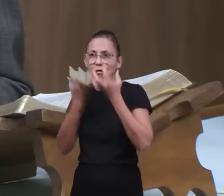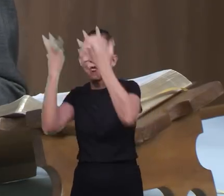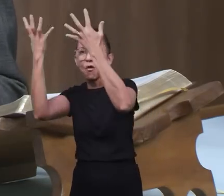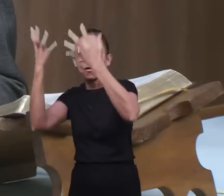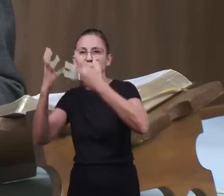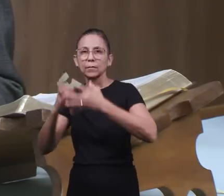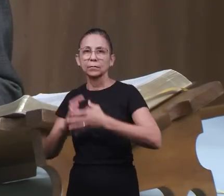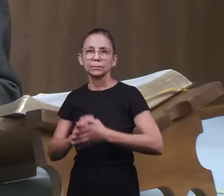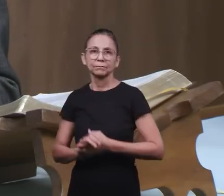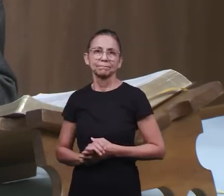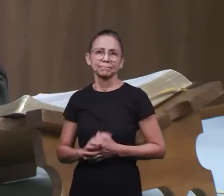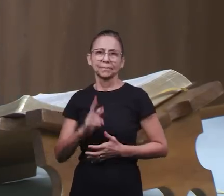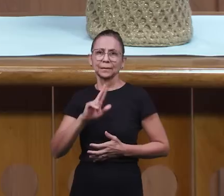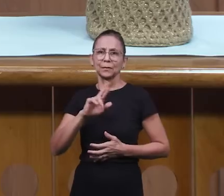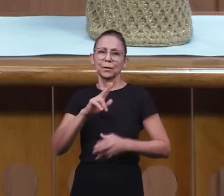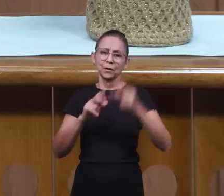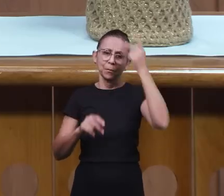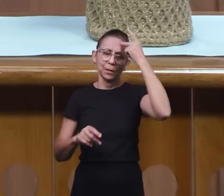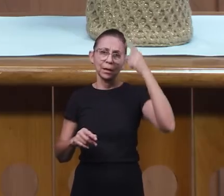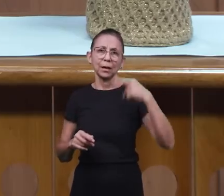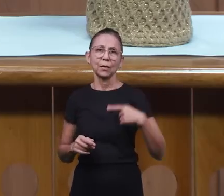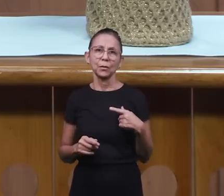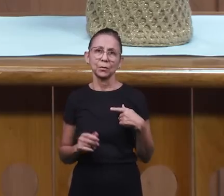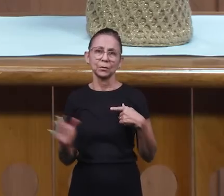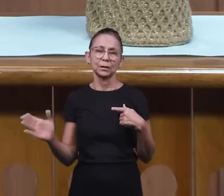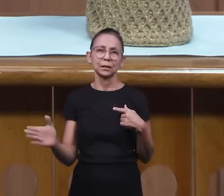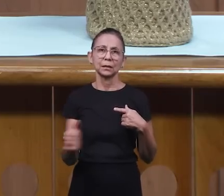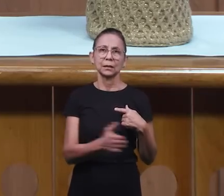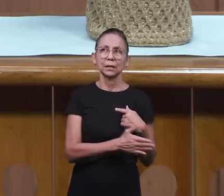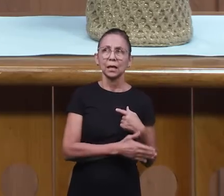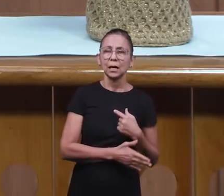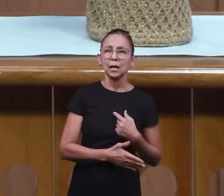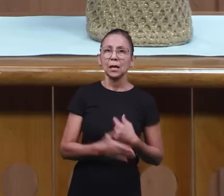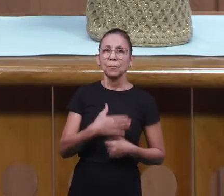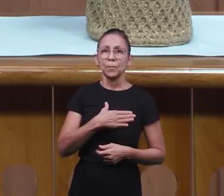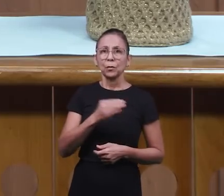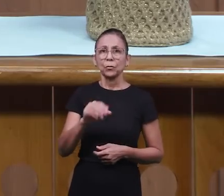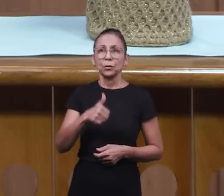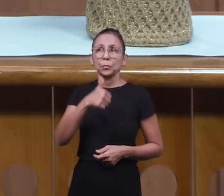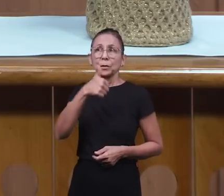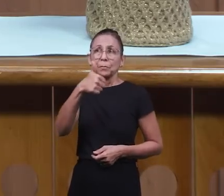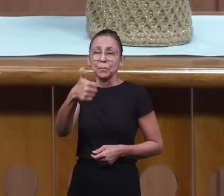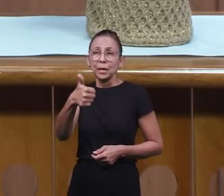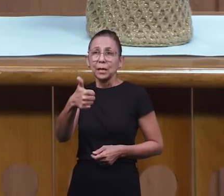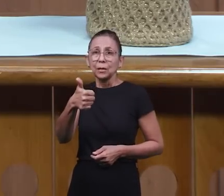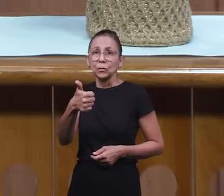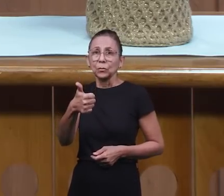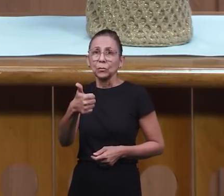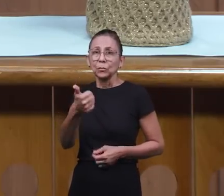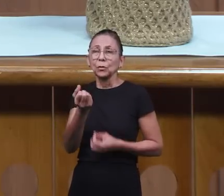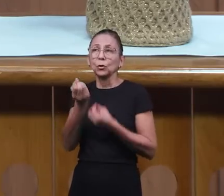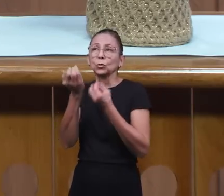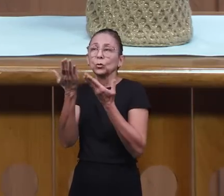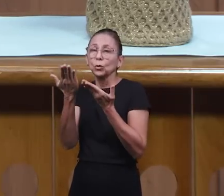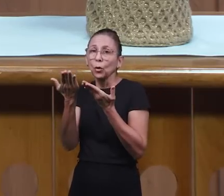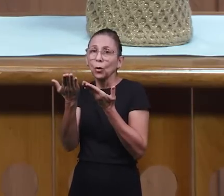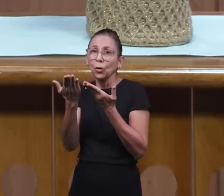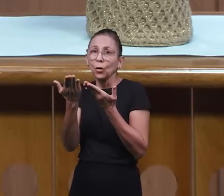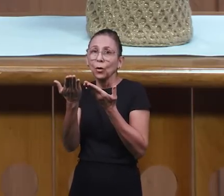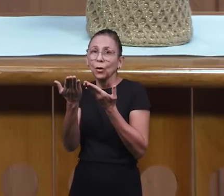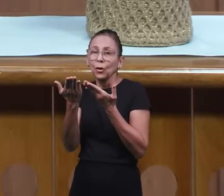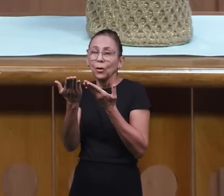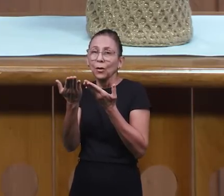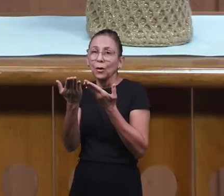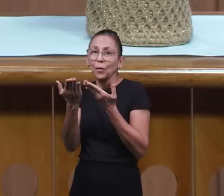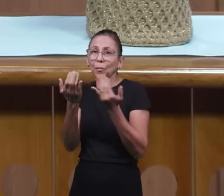a partir de nós. A outra pergunta: meu primogênito pela minha transgressão? Interessante, o